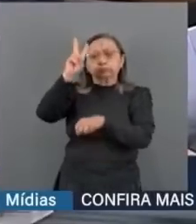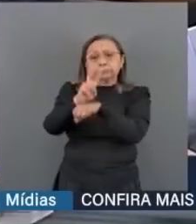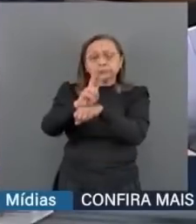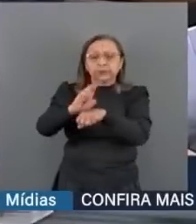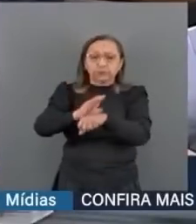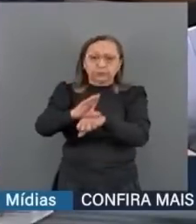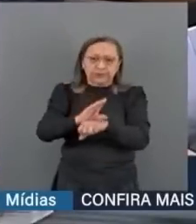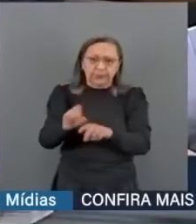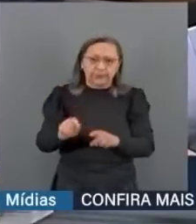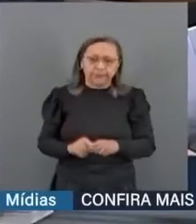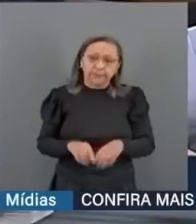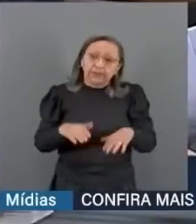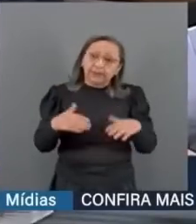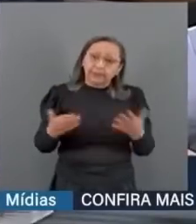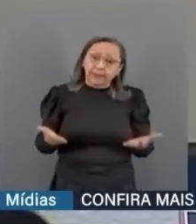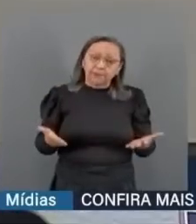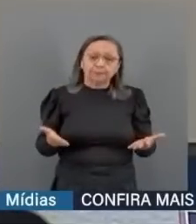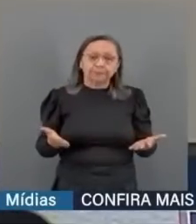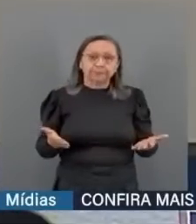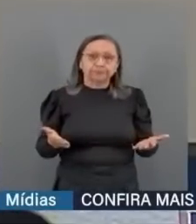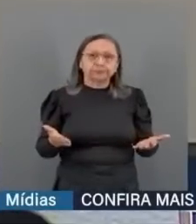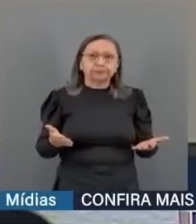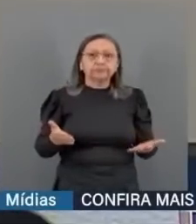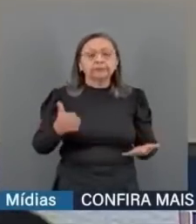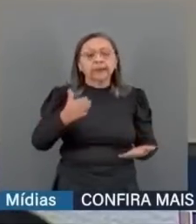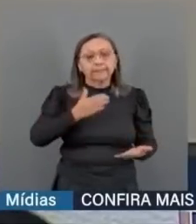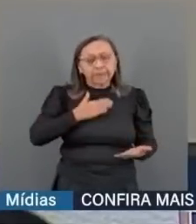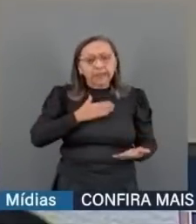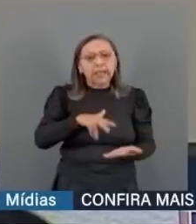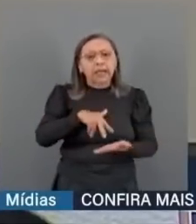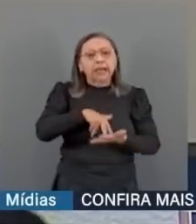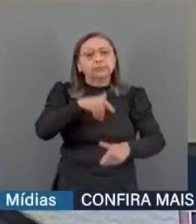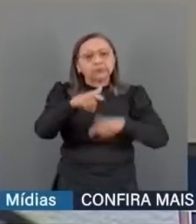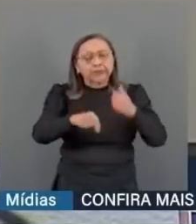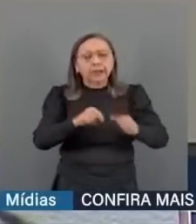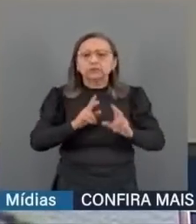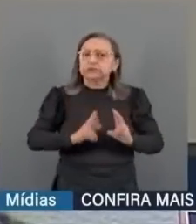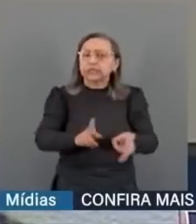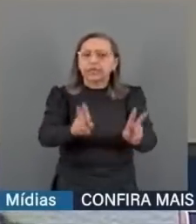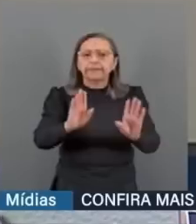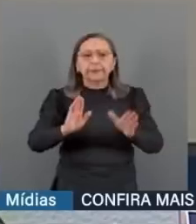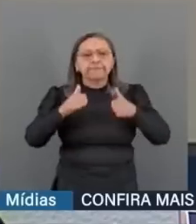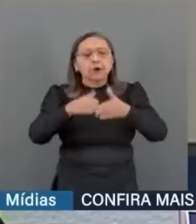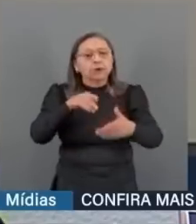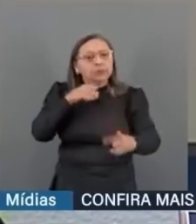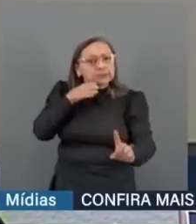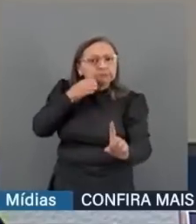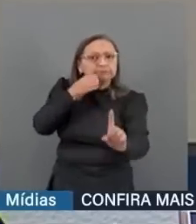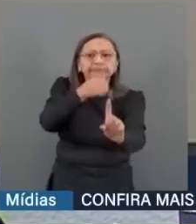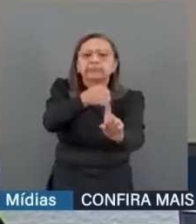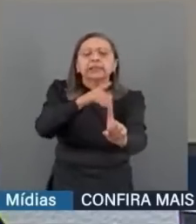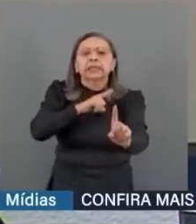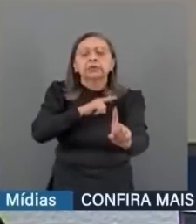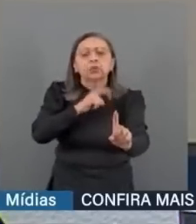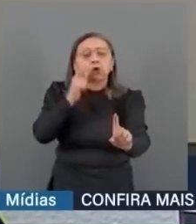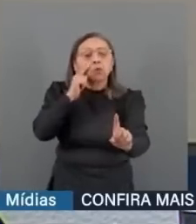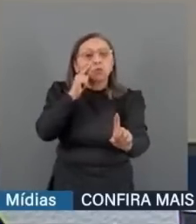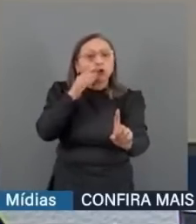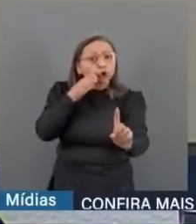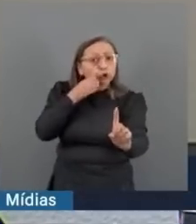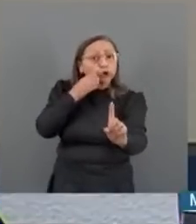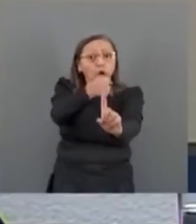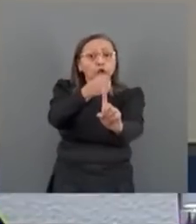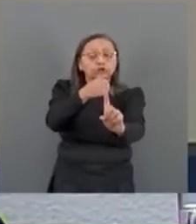ter a ideia da consequência que ela causa também, né? O consequencialismo nisso é importante. Eu posso me escorar aqui, me